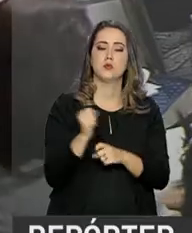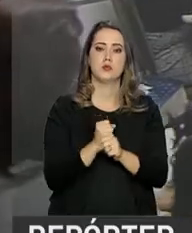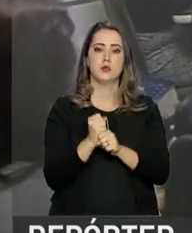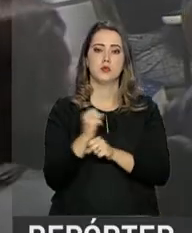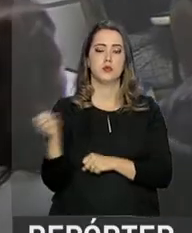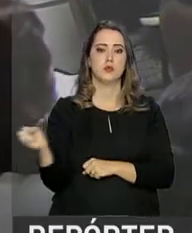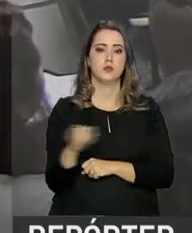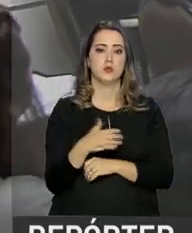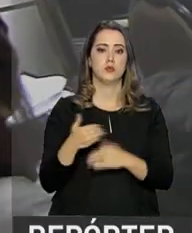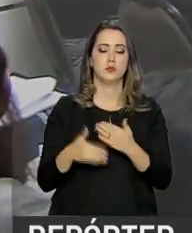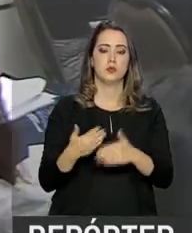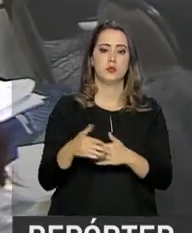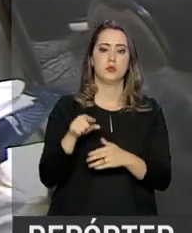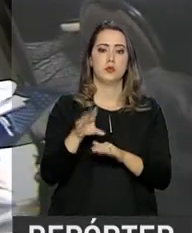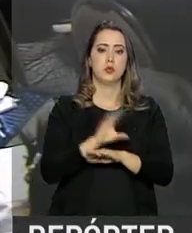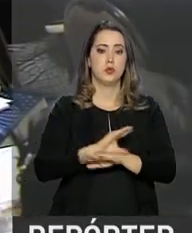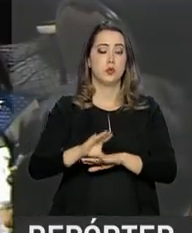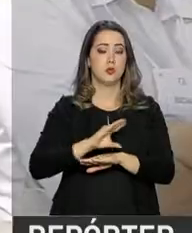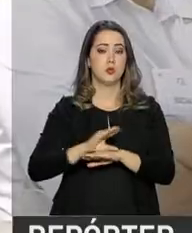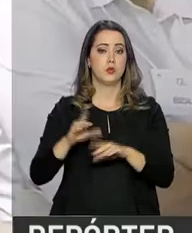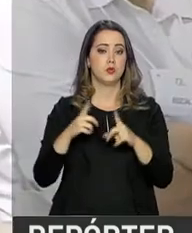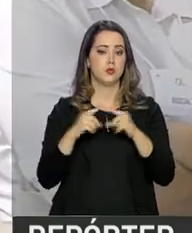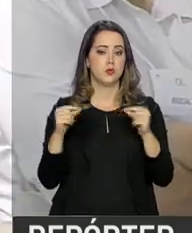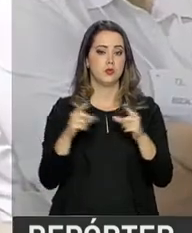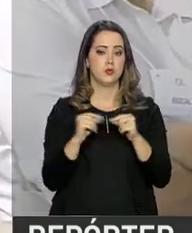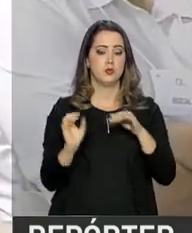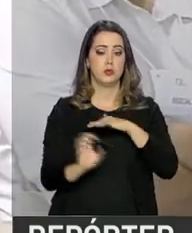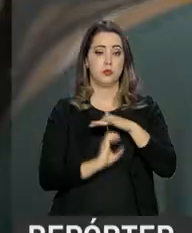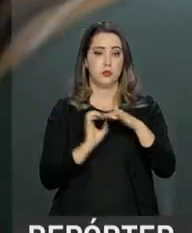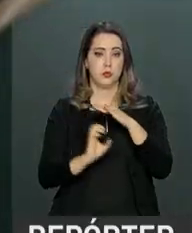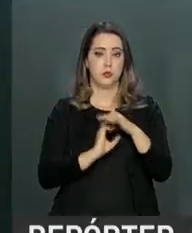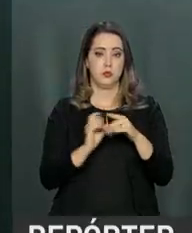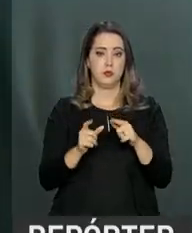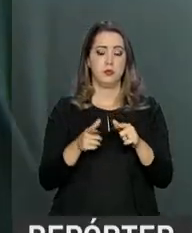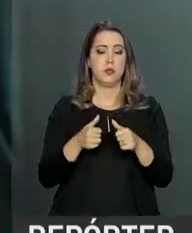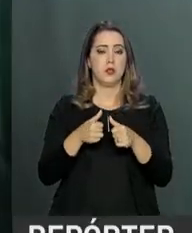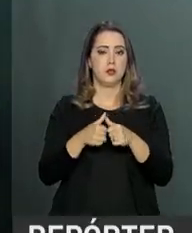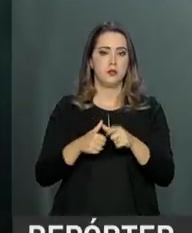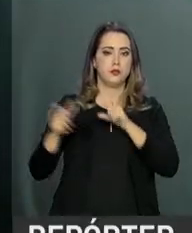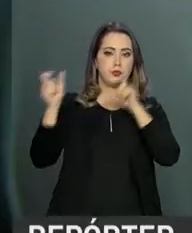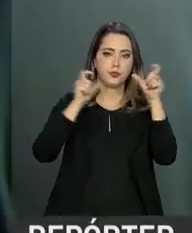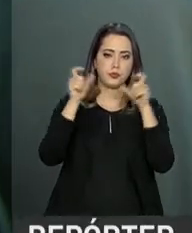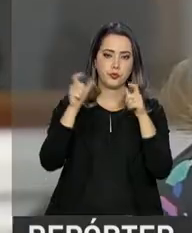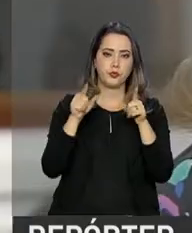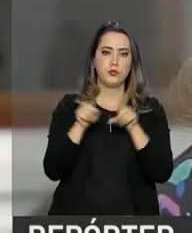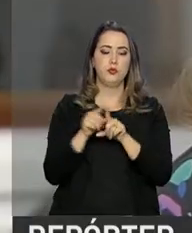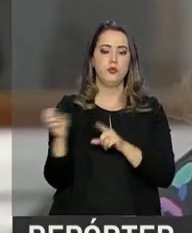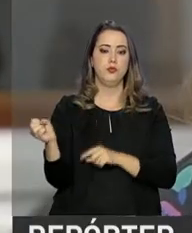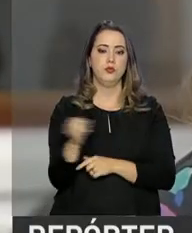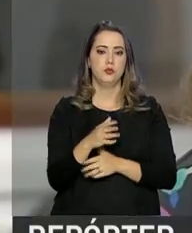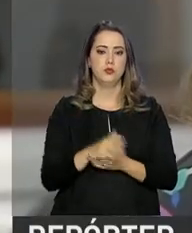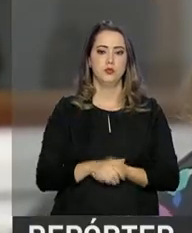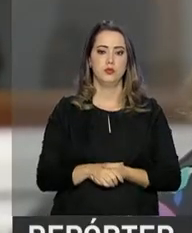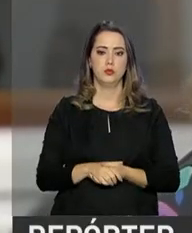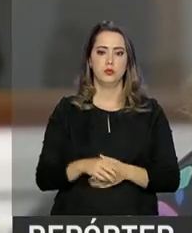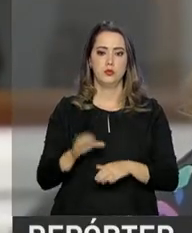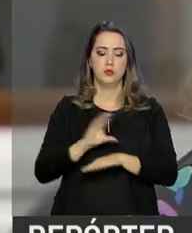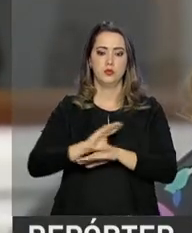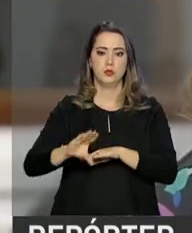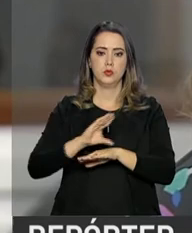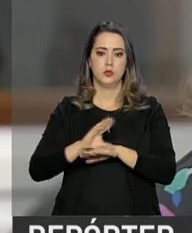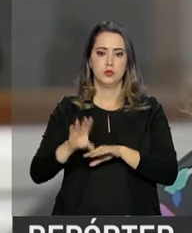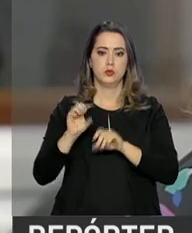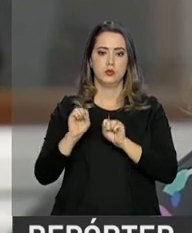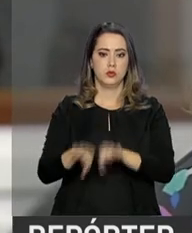neste curso em brasília por exemplo empresários estão atentos às atualizações curso tem a finalidade de